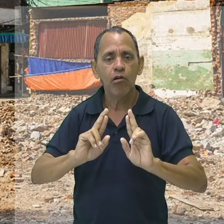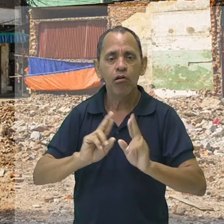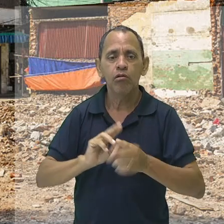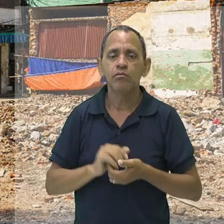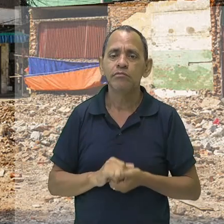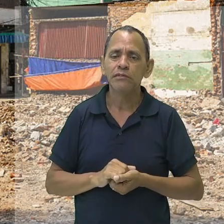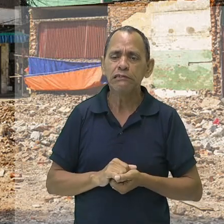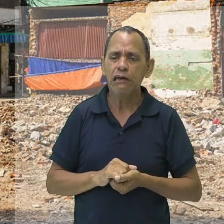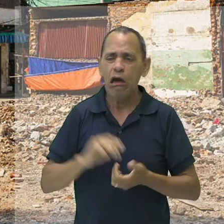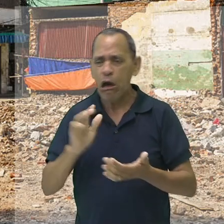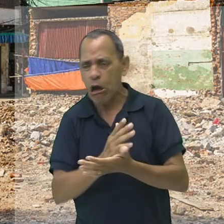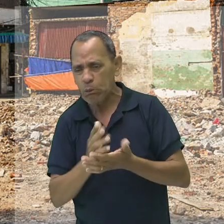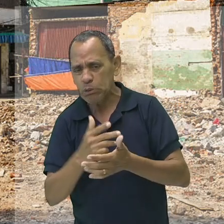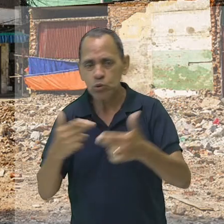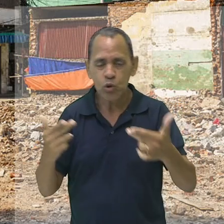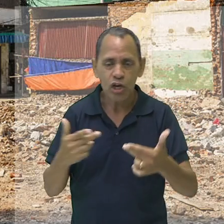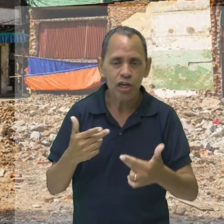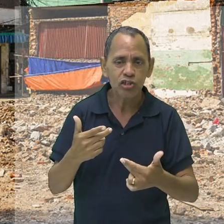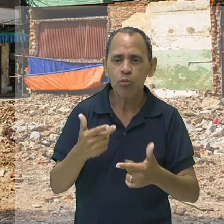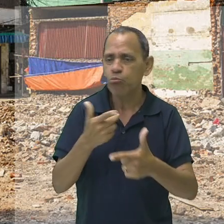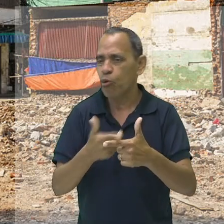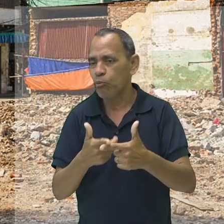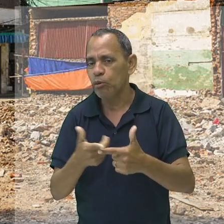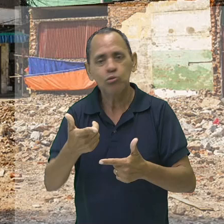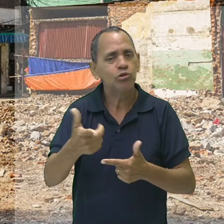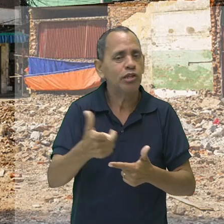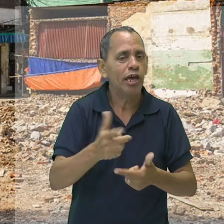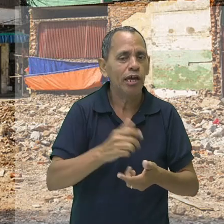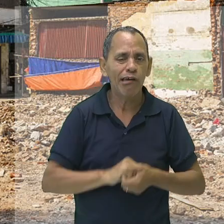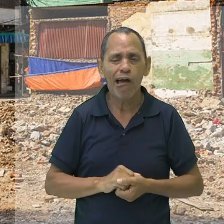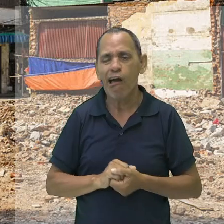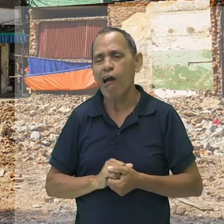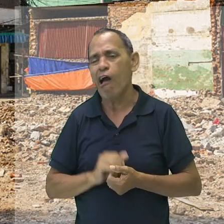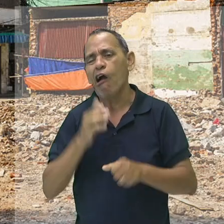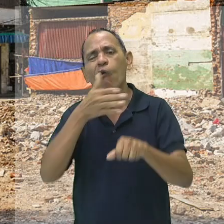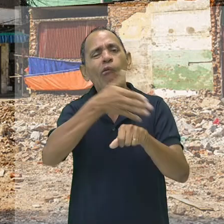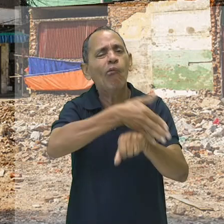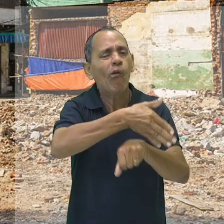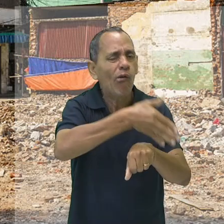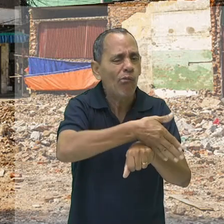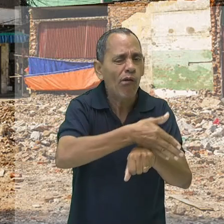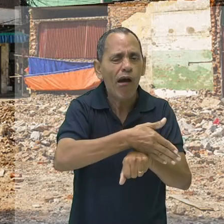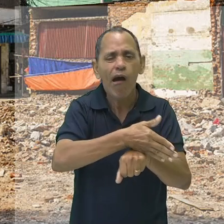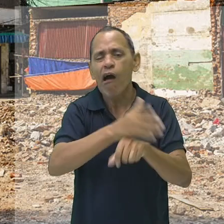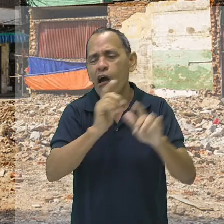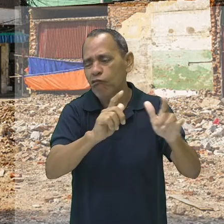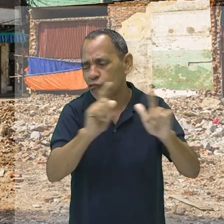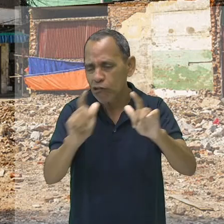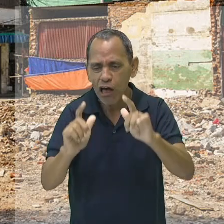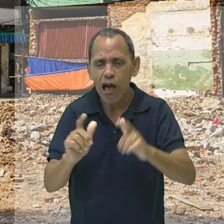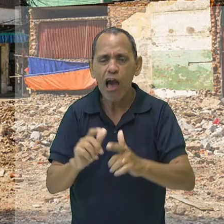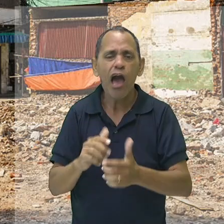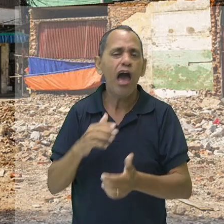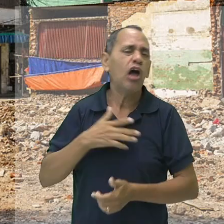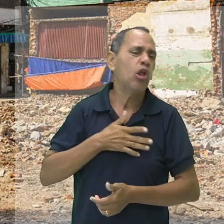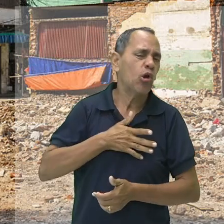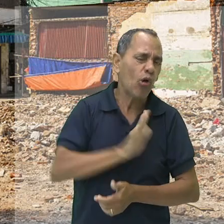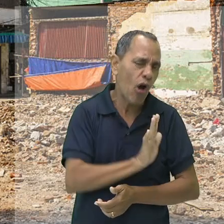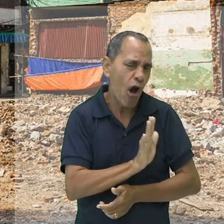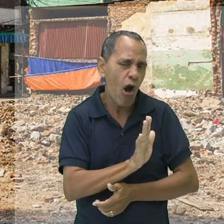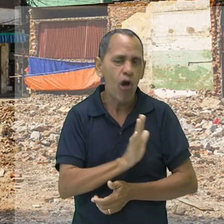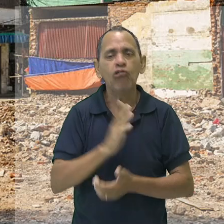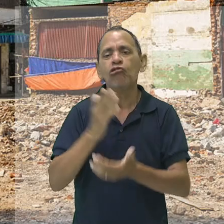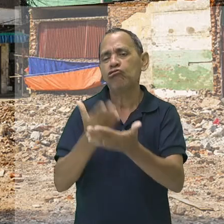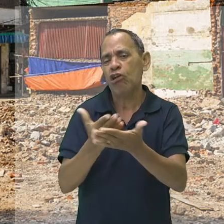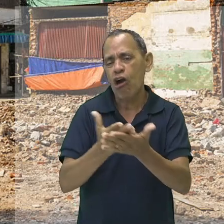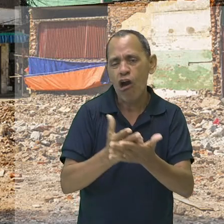sua vida, né? Ah, que lugar que eu vou frequentar tal dia? Ai, não gosto daquela aula de não sei o quê. Ai, tem